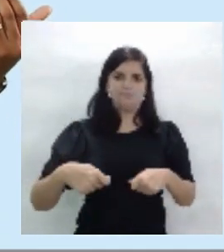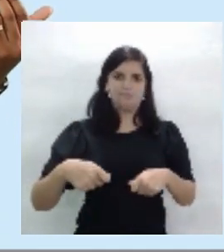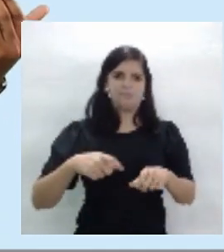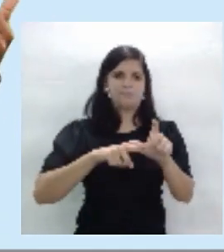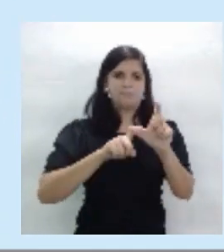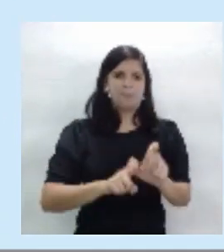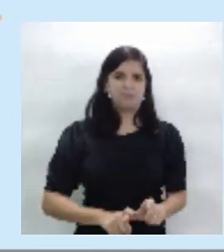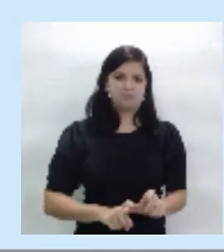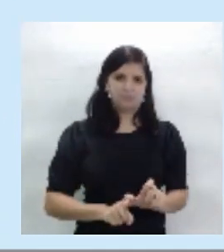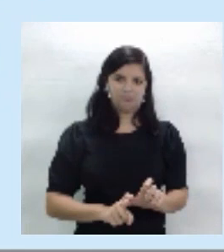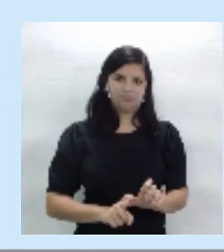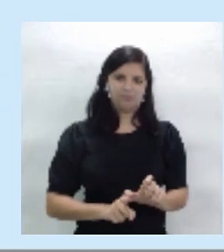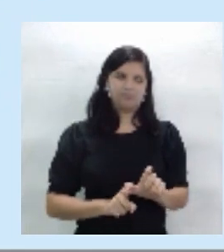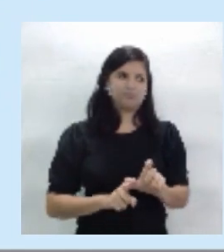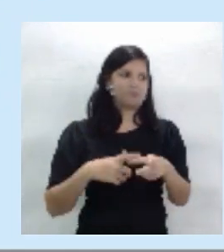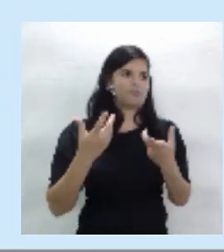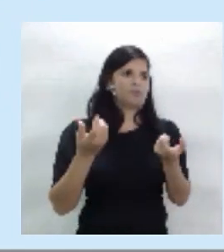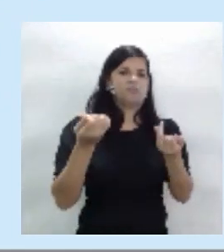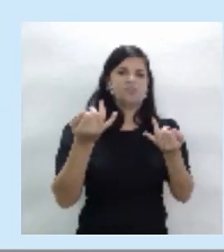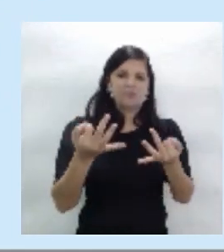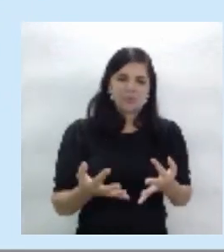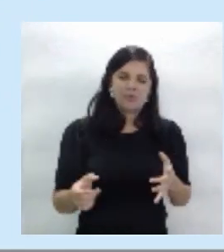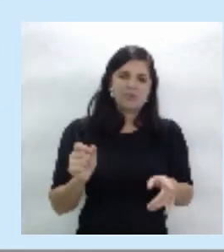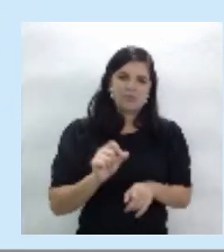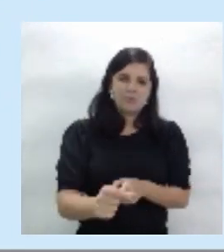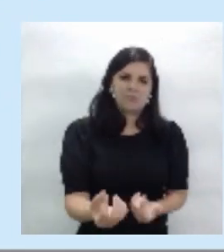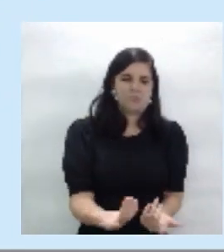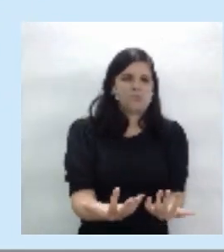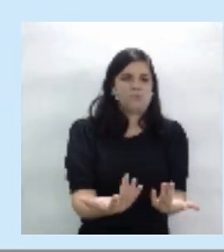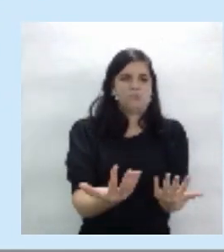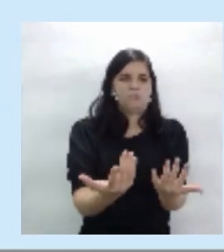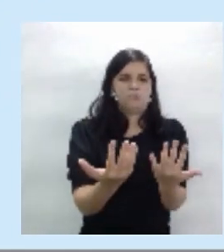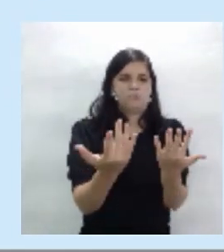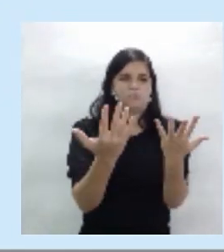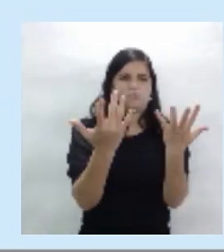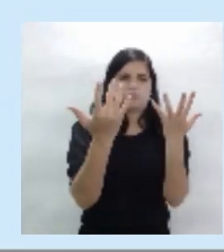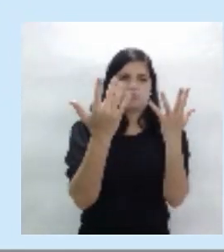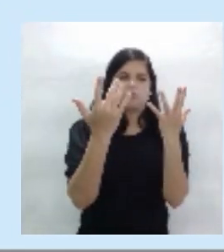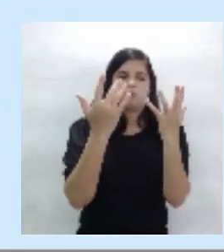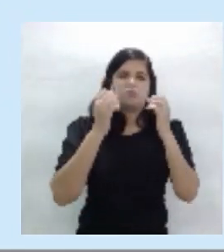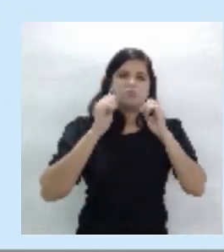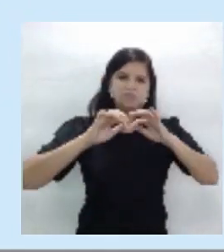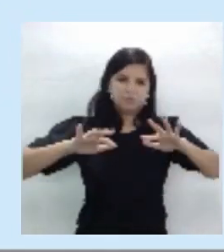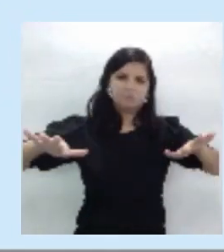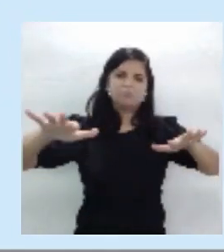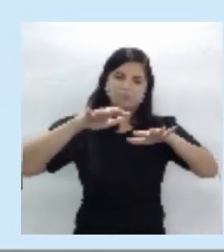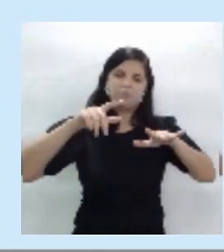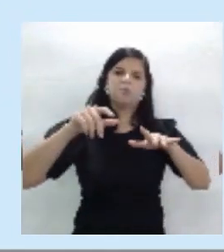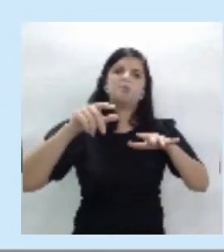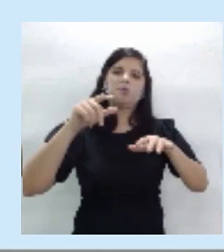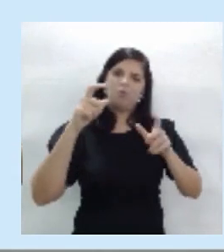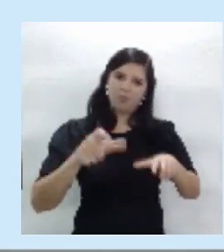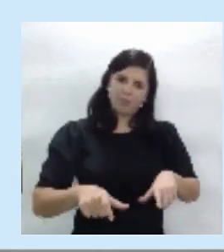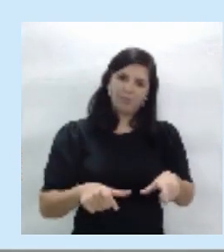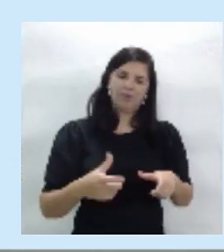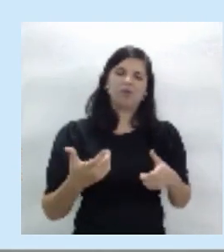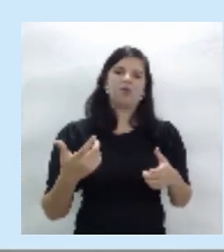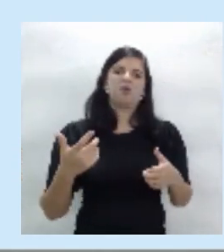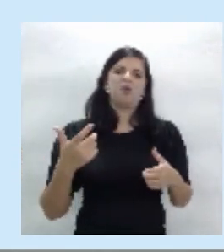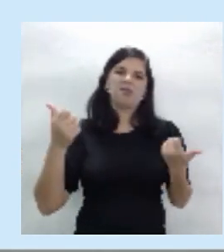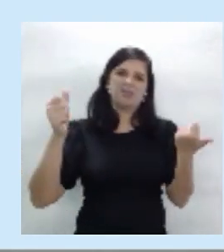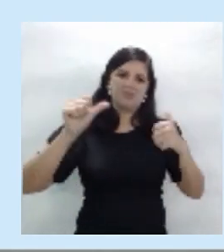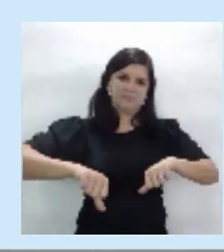no começo da aula sobre a questão das queimadas, e as queimadas também atingem muito o Pantanal e traz um